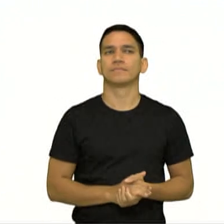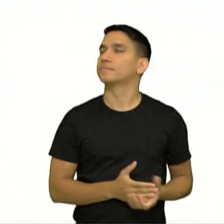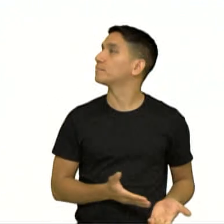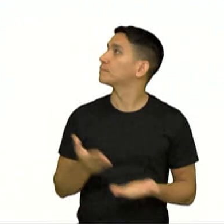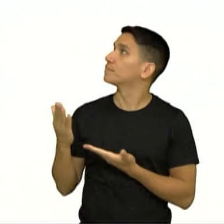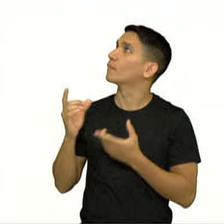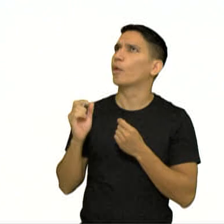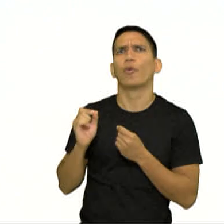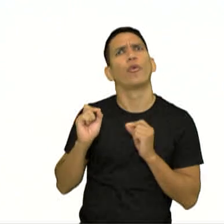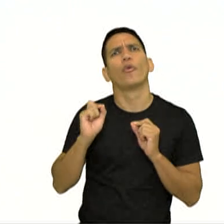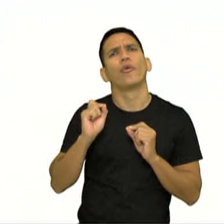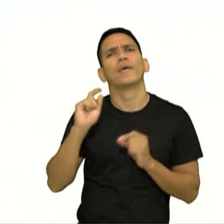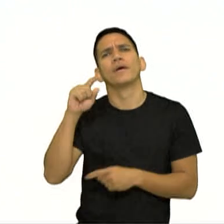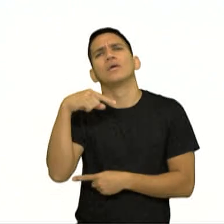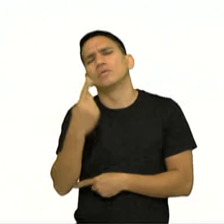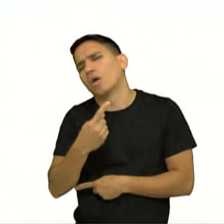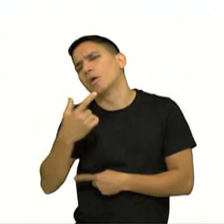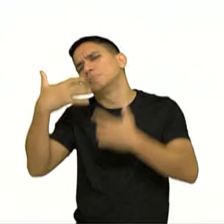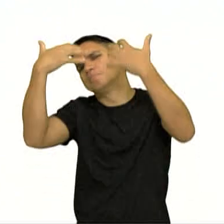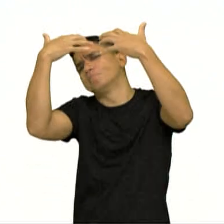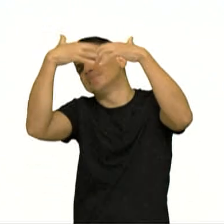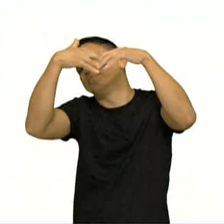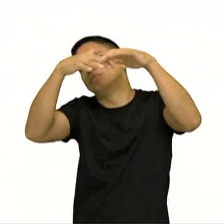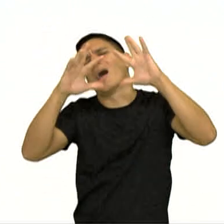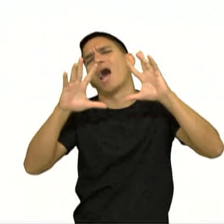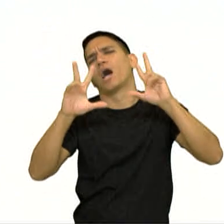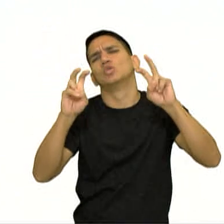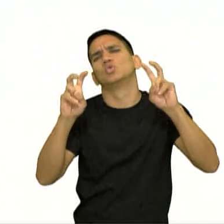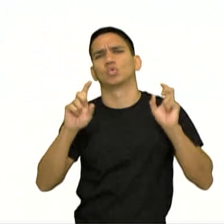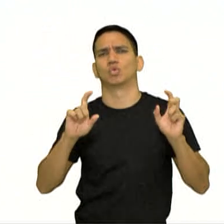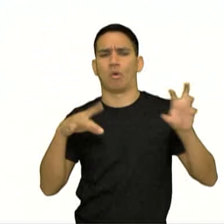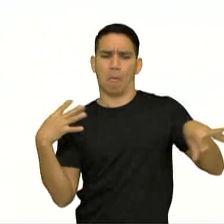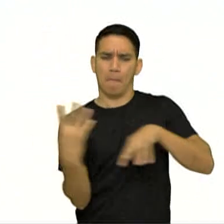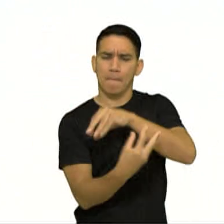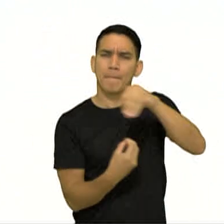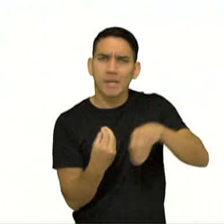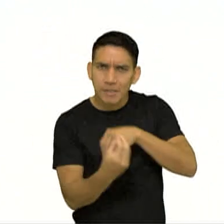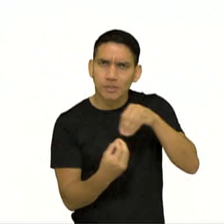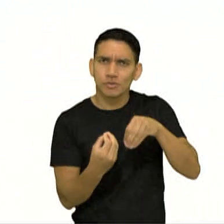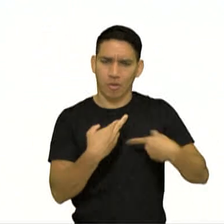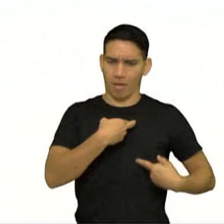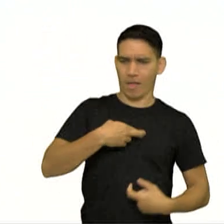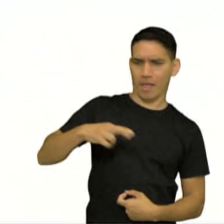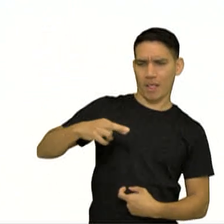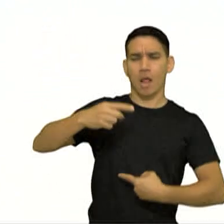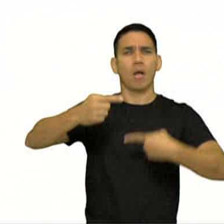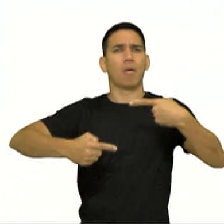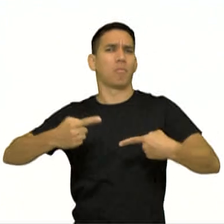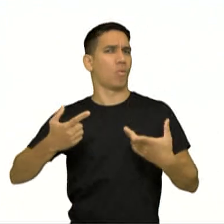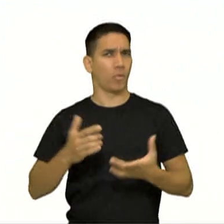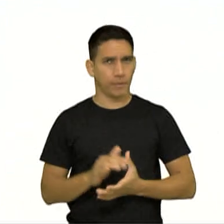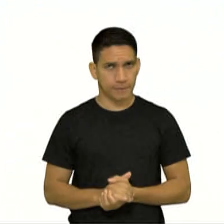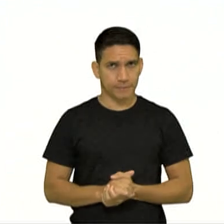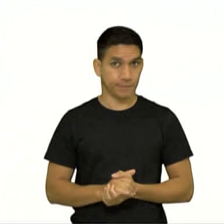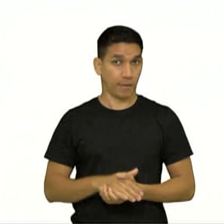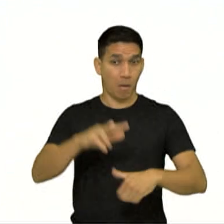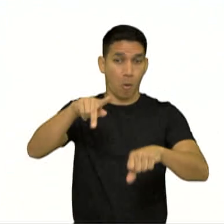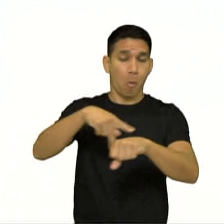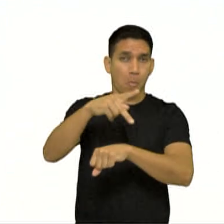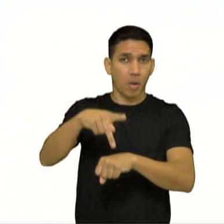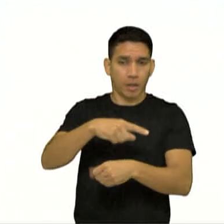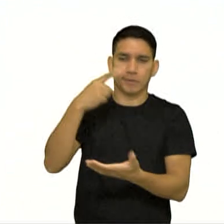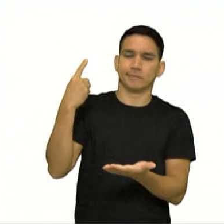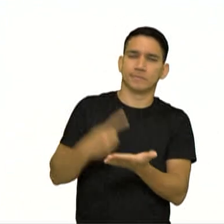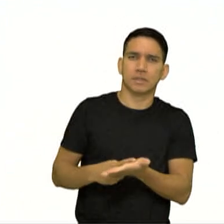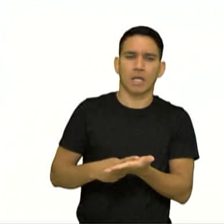Então, o que a gente pode pensar, né, sobre essa mistura de religião e política, por exemplo, né? Um país se determinar de